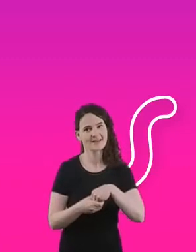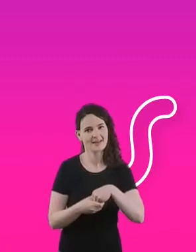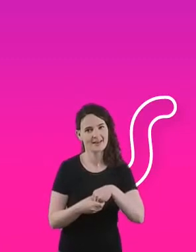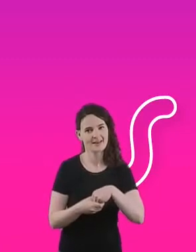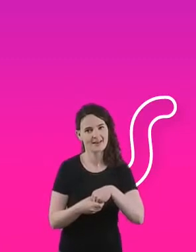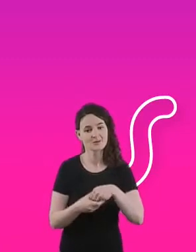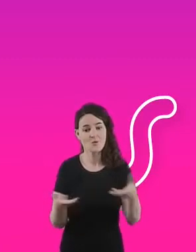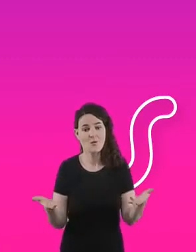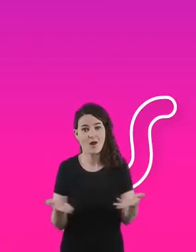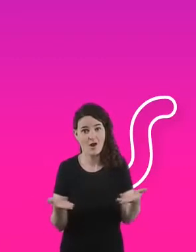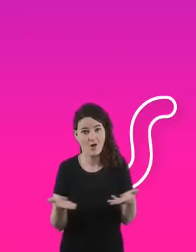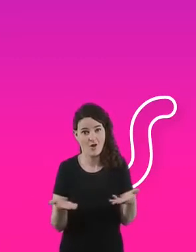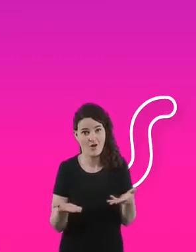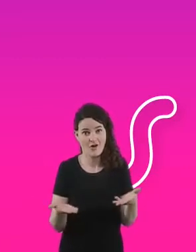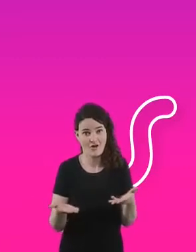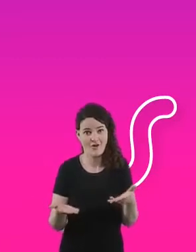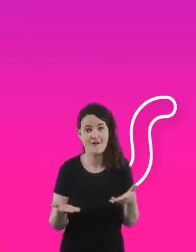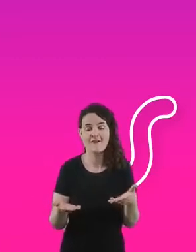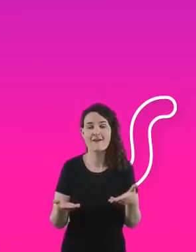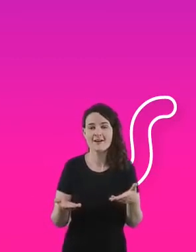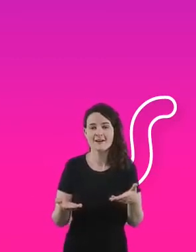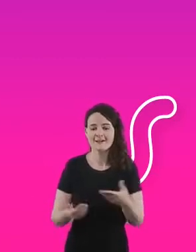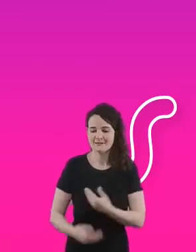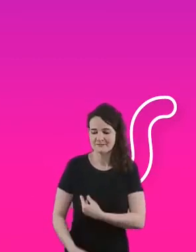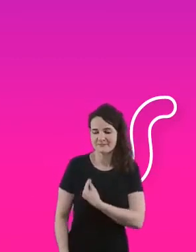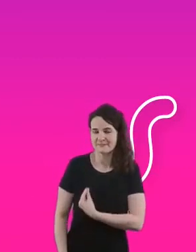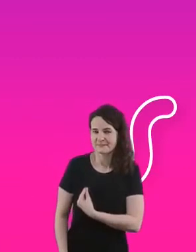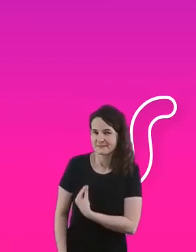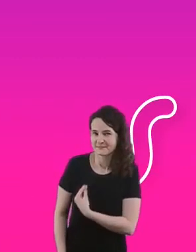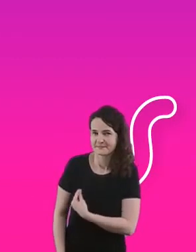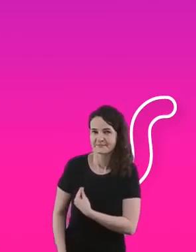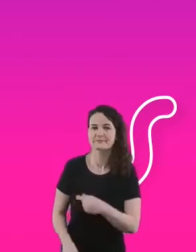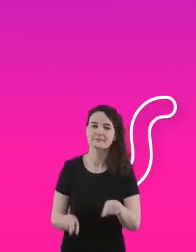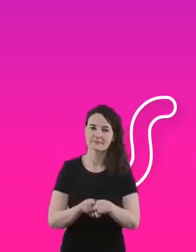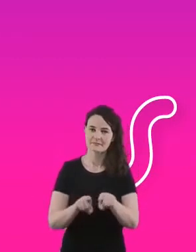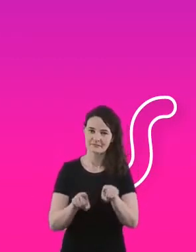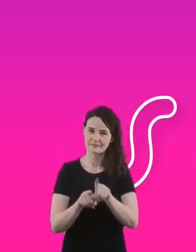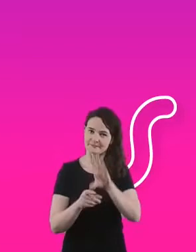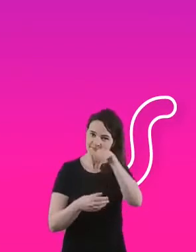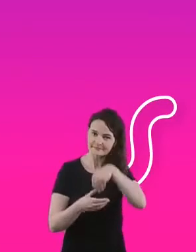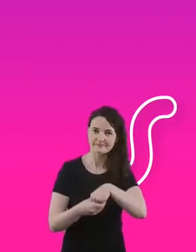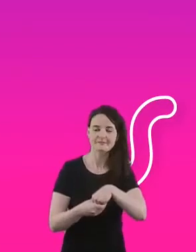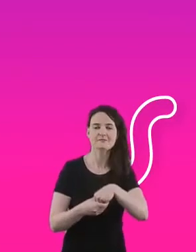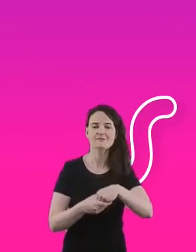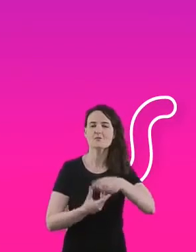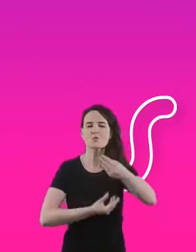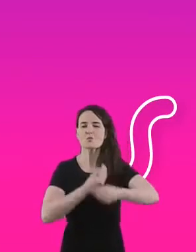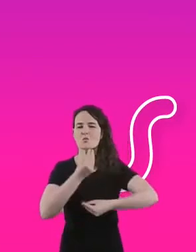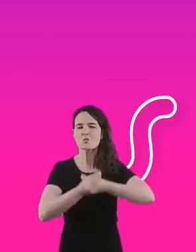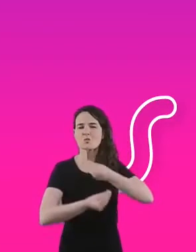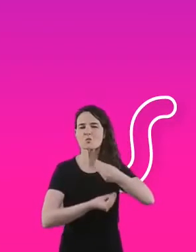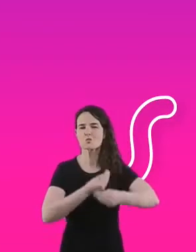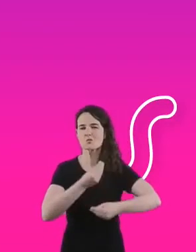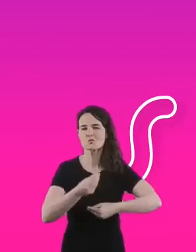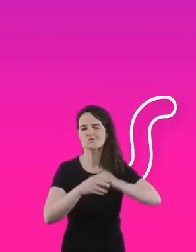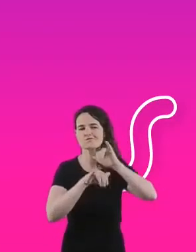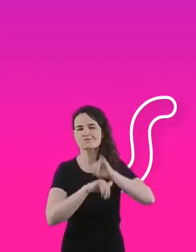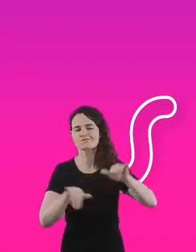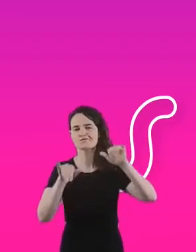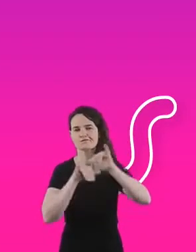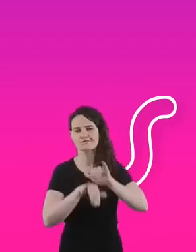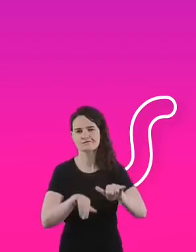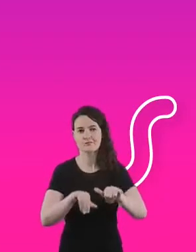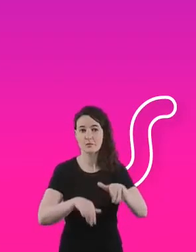naturalmente uma estruturação em termos de fundamentação consistente, mas que esquece,